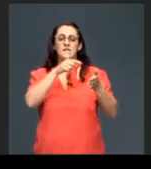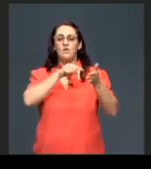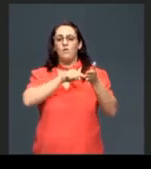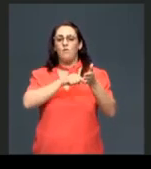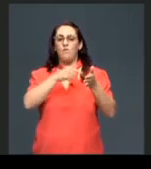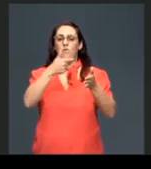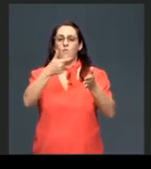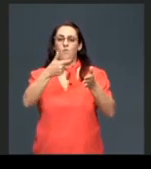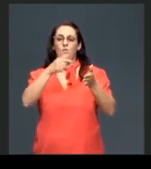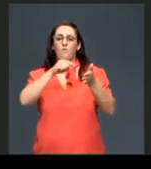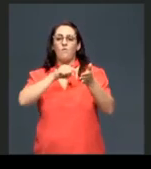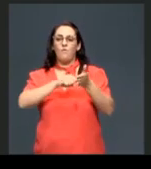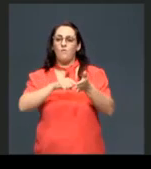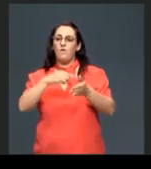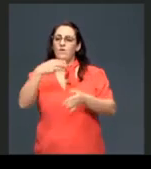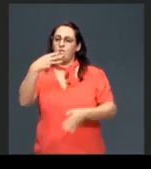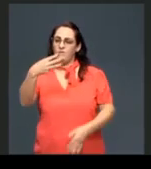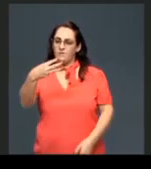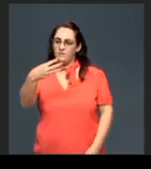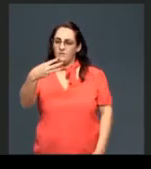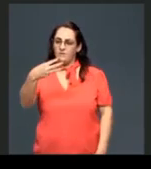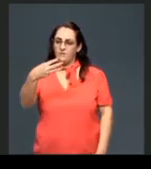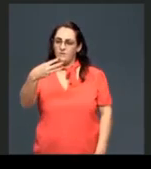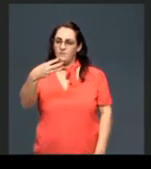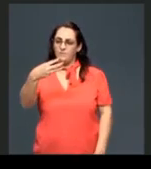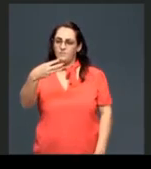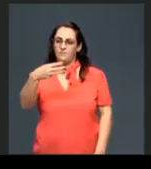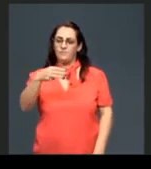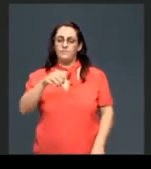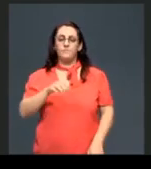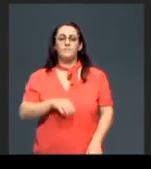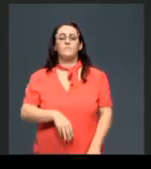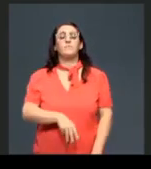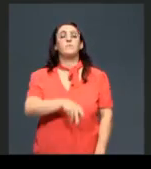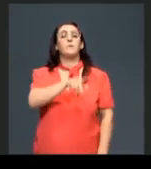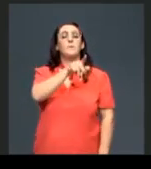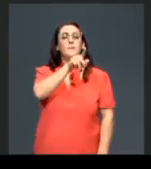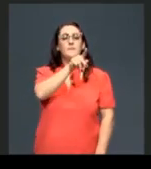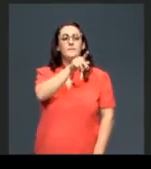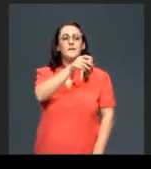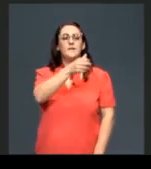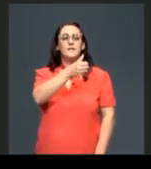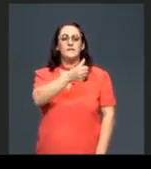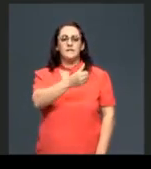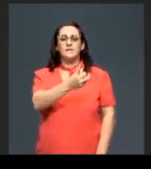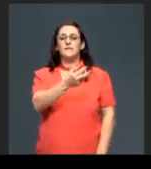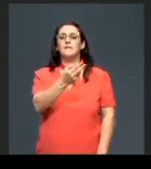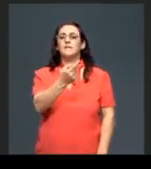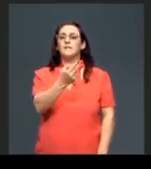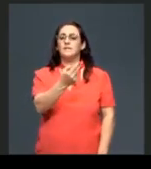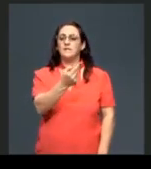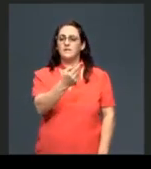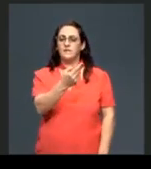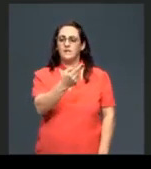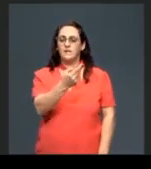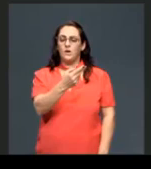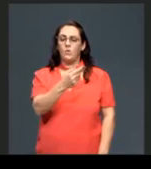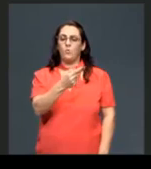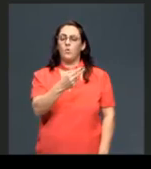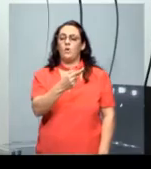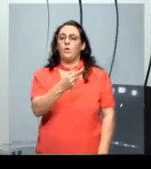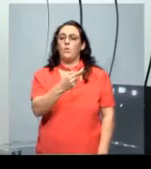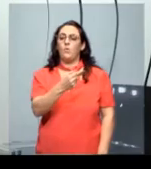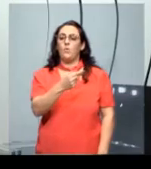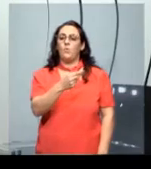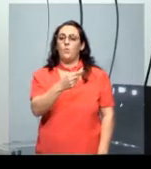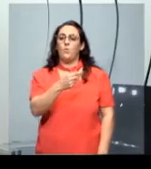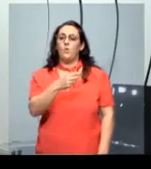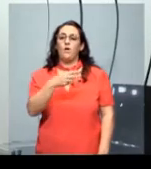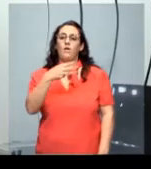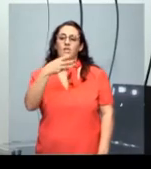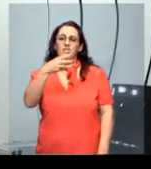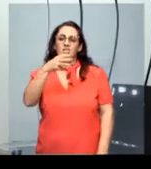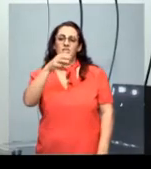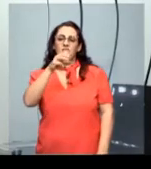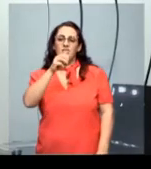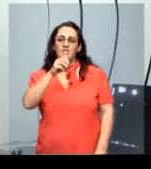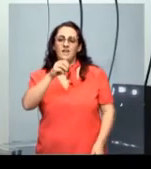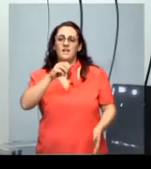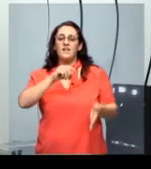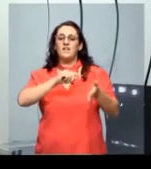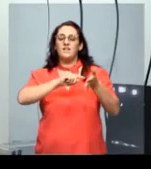3. Então, SAP de 6 será 6 vezes 5, 30.